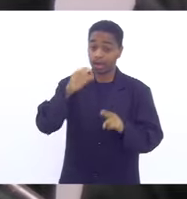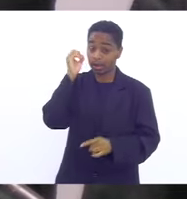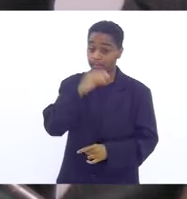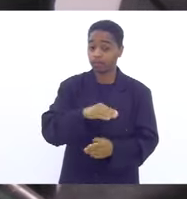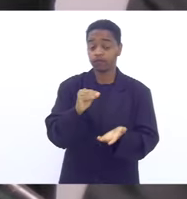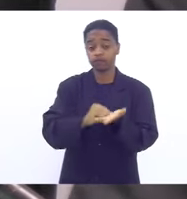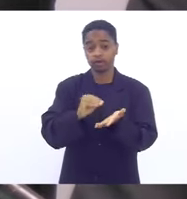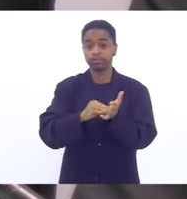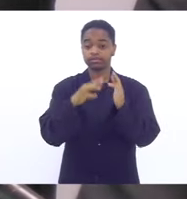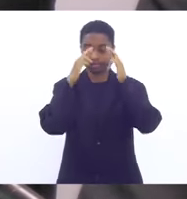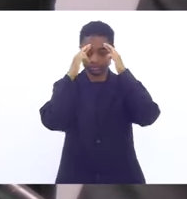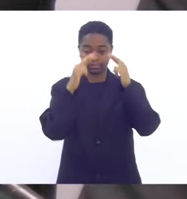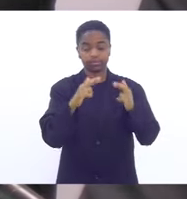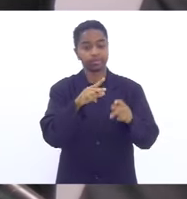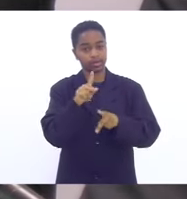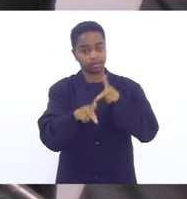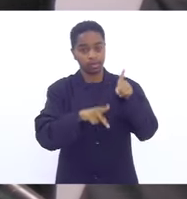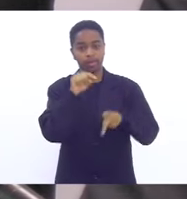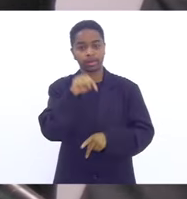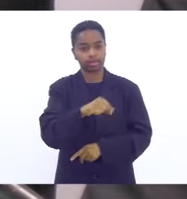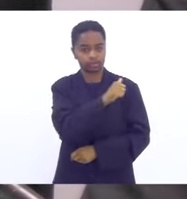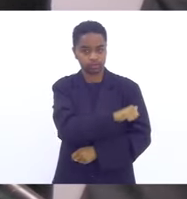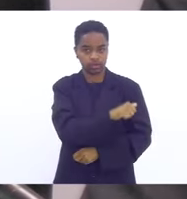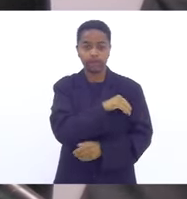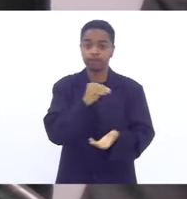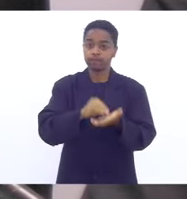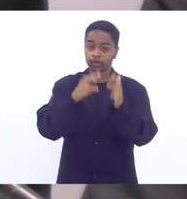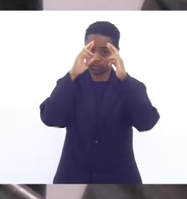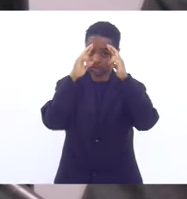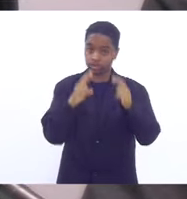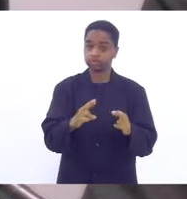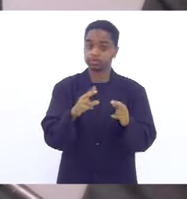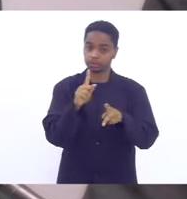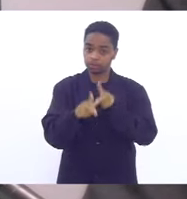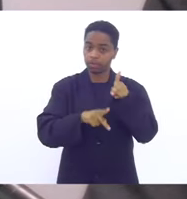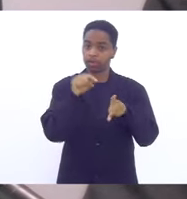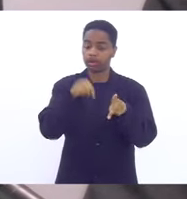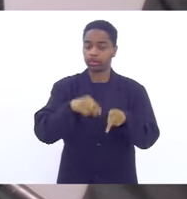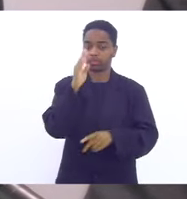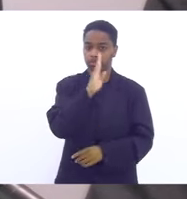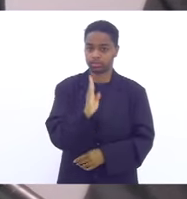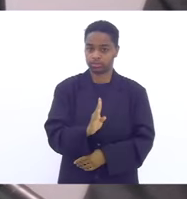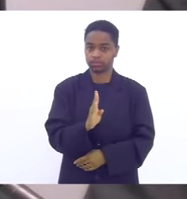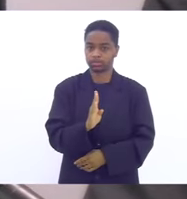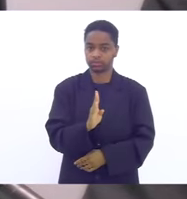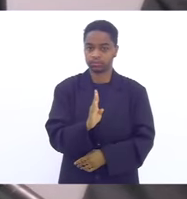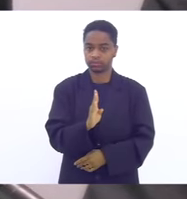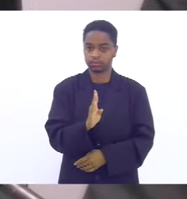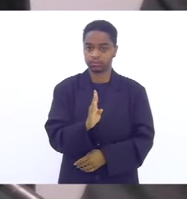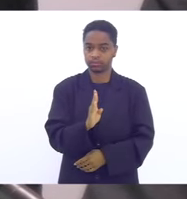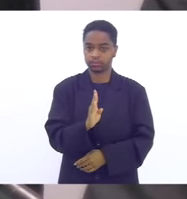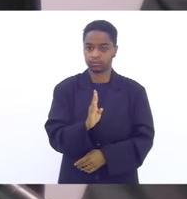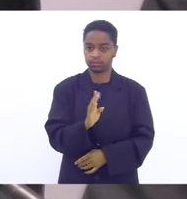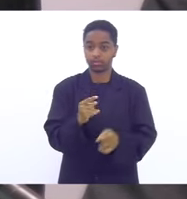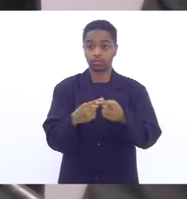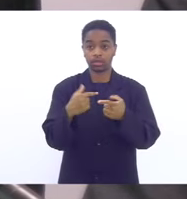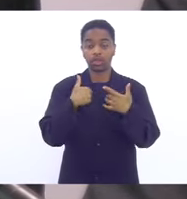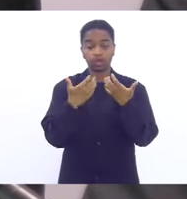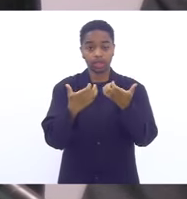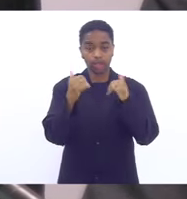respeito com a população do Rio de Janeiro, uma falta de respeito com a população brasileira. Quero